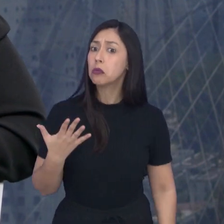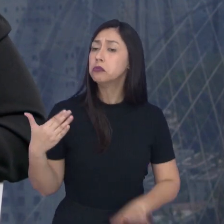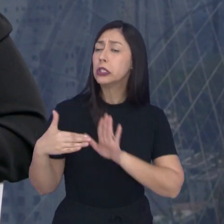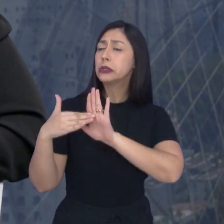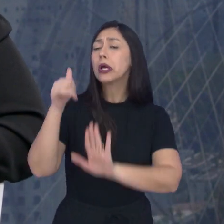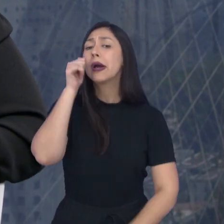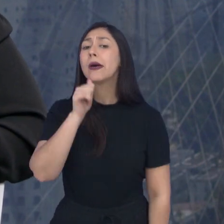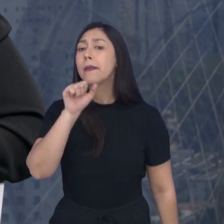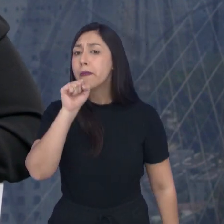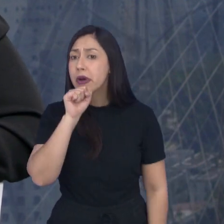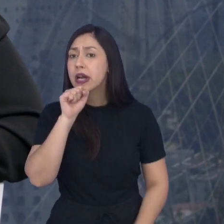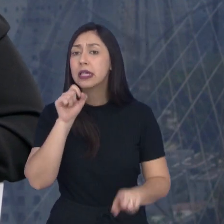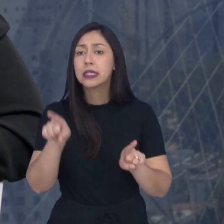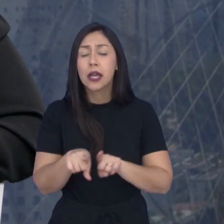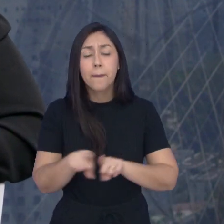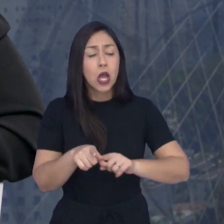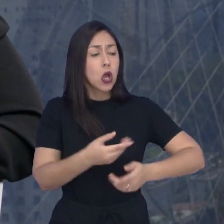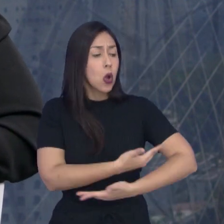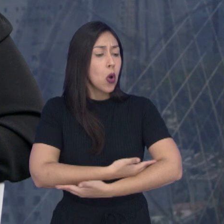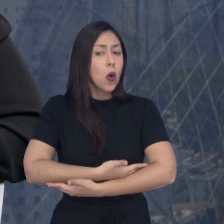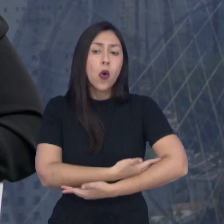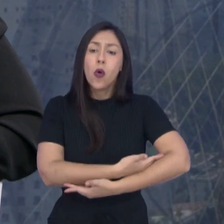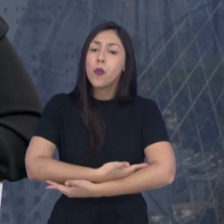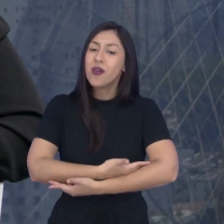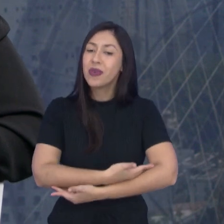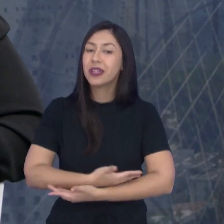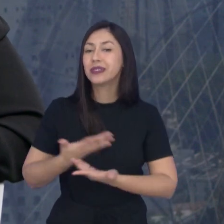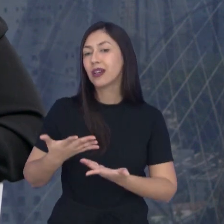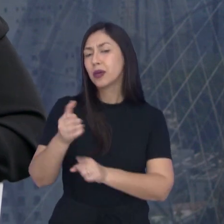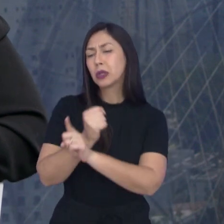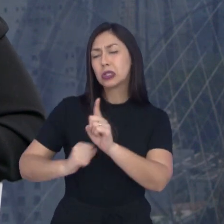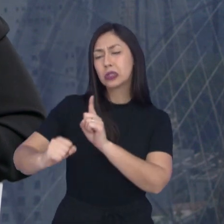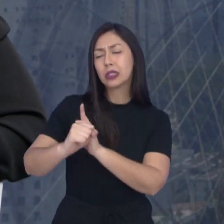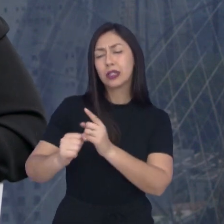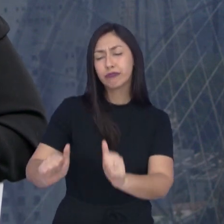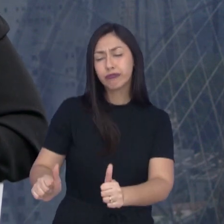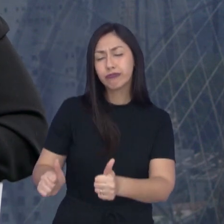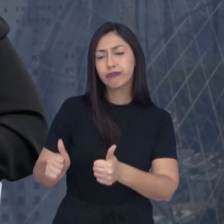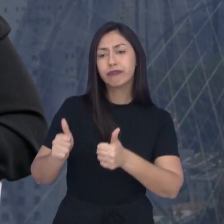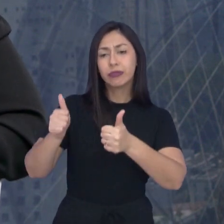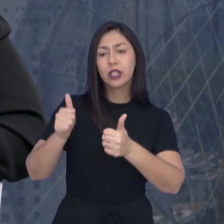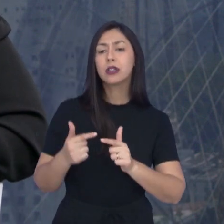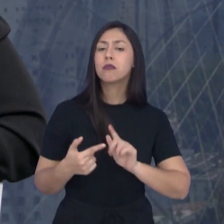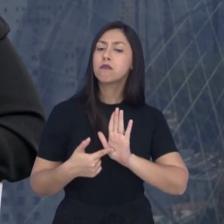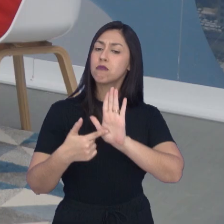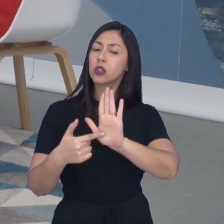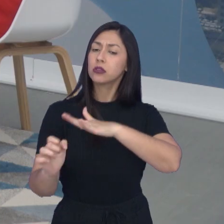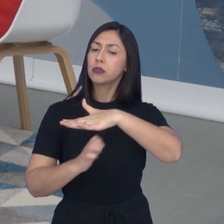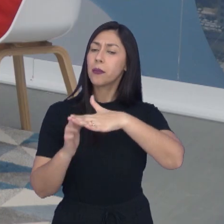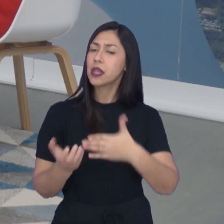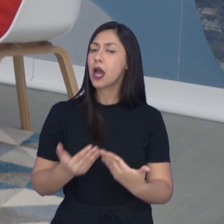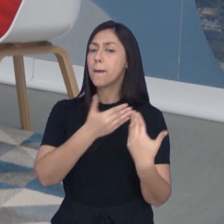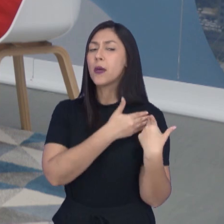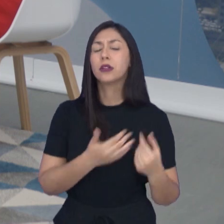mãe, para a criança, né? E também para o bem-estar social, até mesmo dentro da empresa. Se mostra uma empresa responsável. Aí você falou